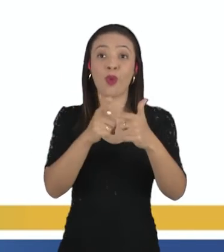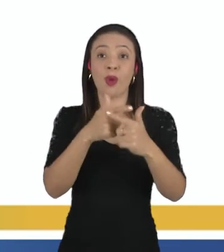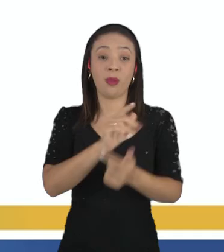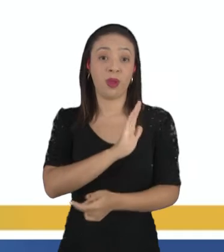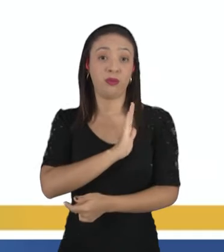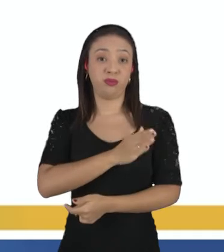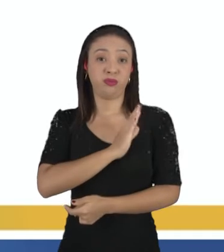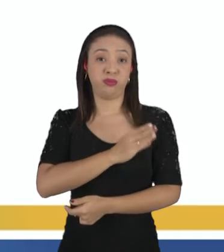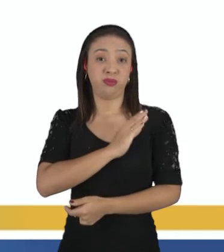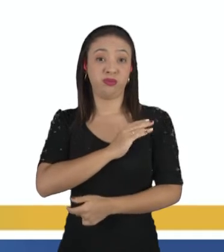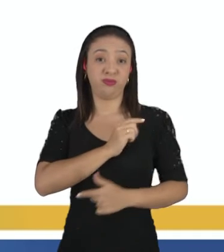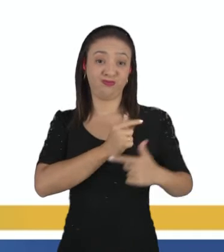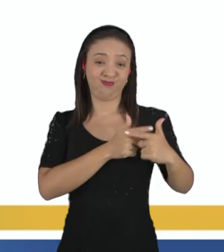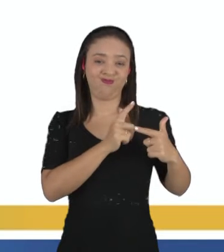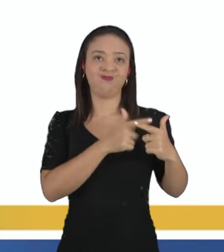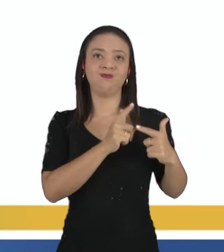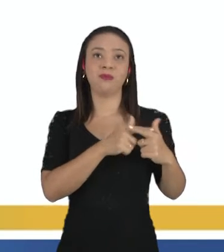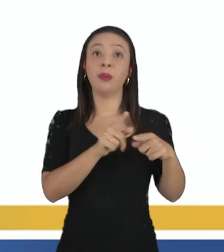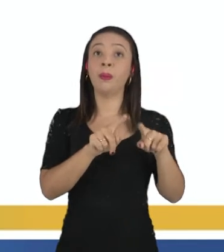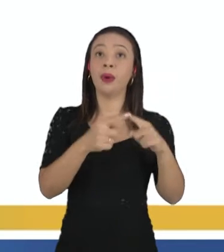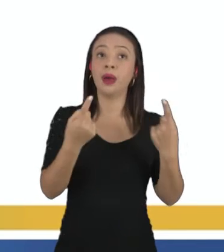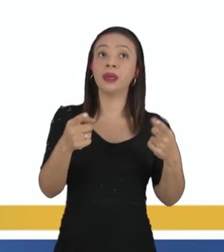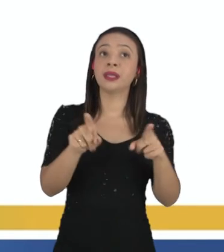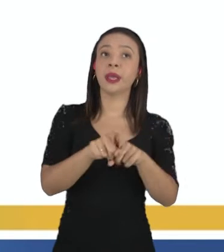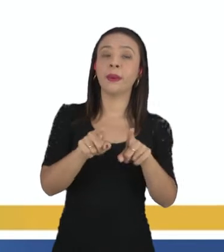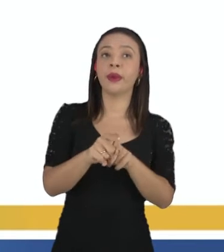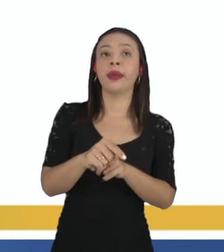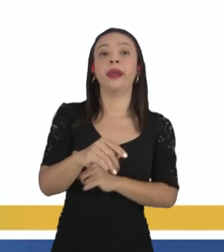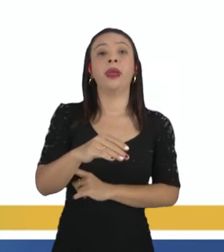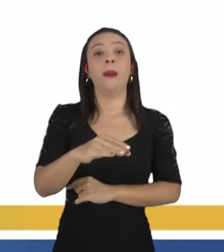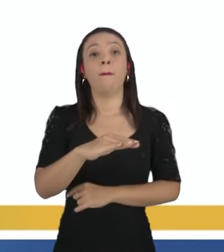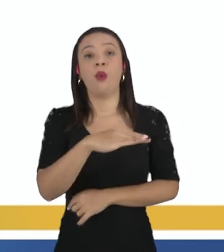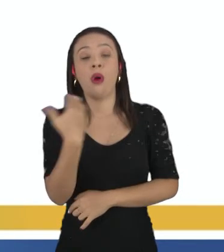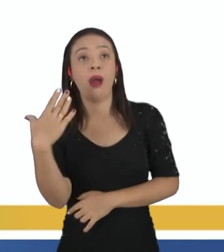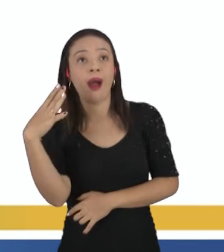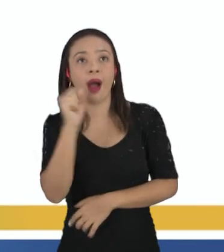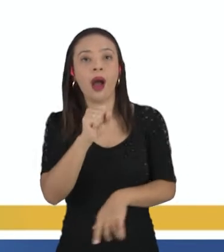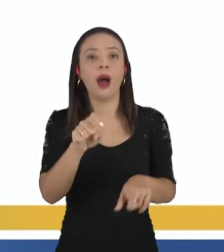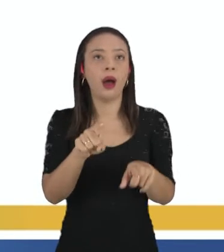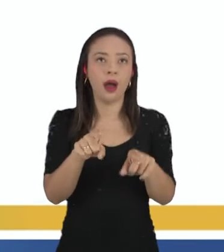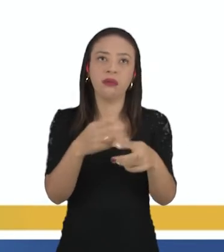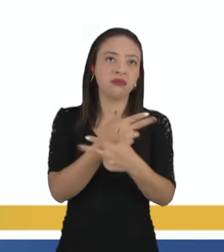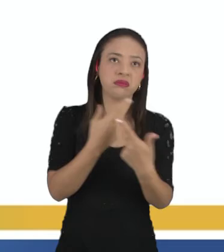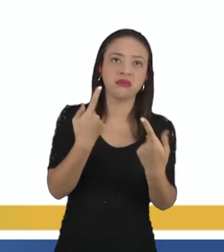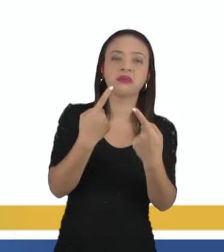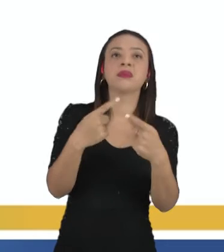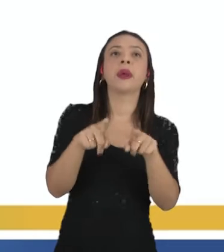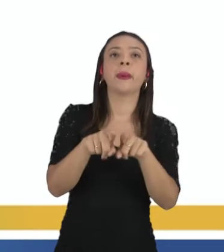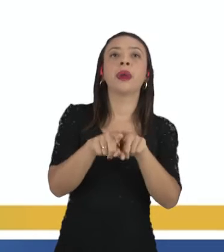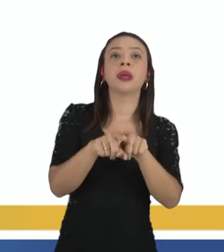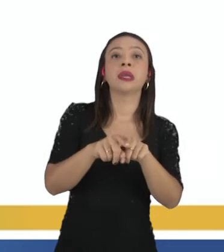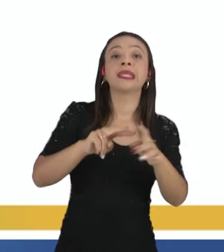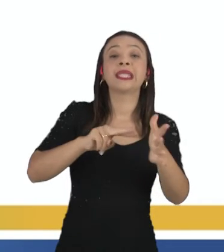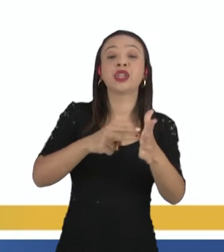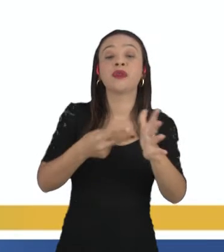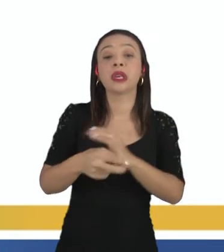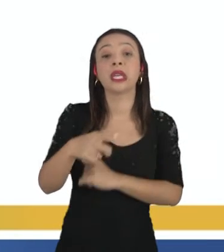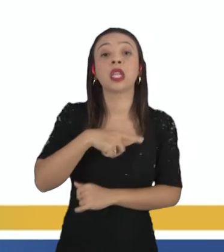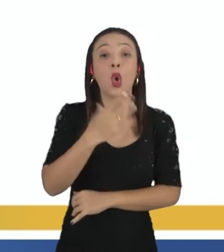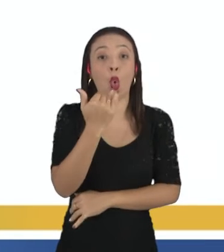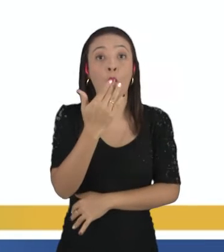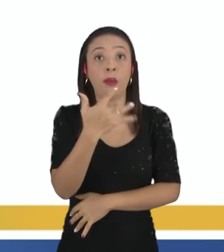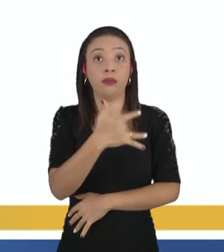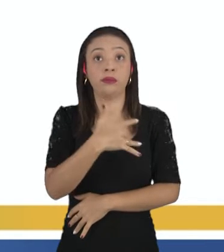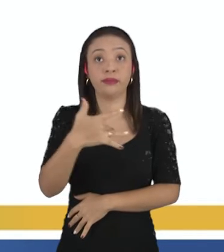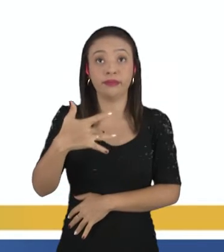infarto, mas também de problemas como morte súbita e derrame. Significa que manter uma alimentação